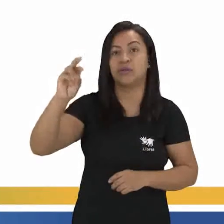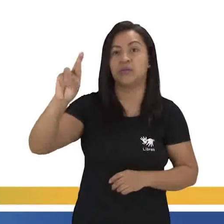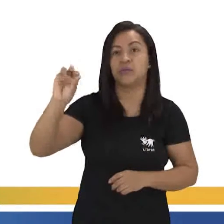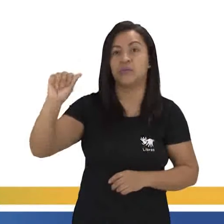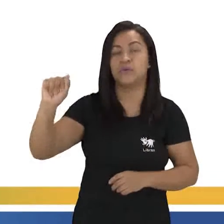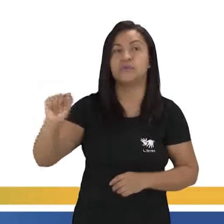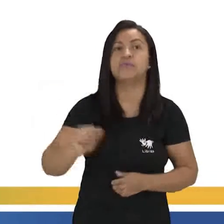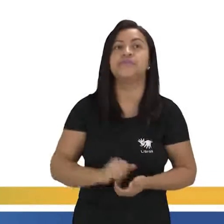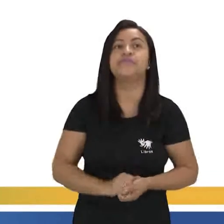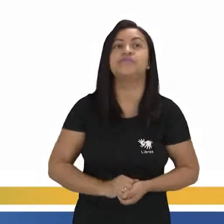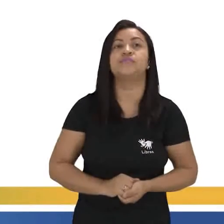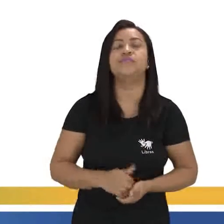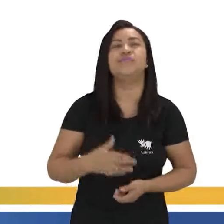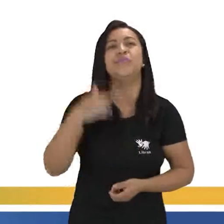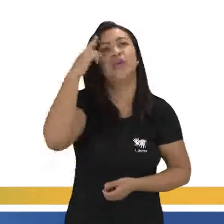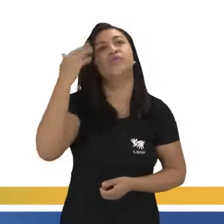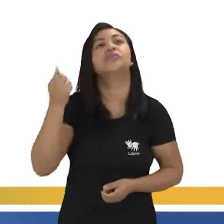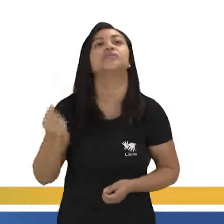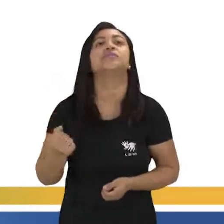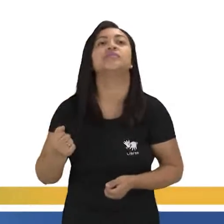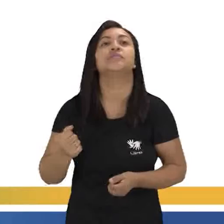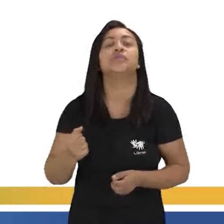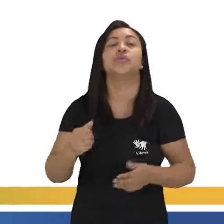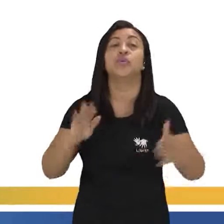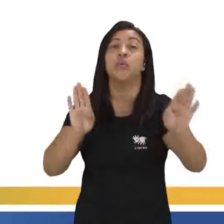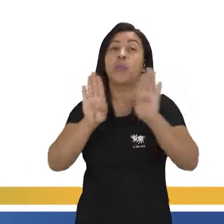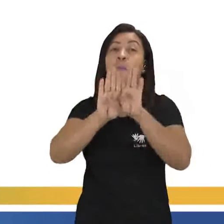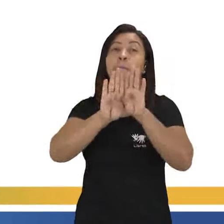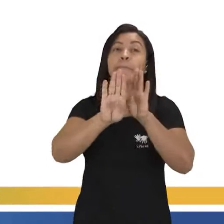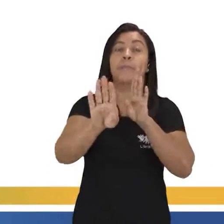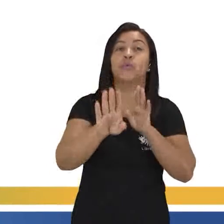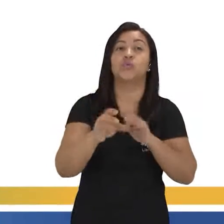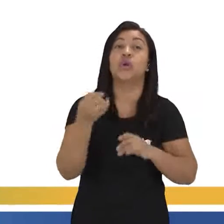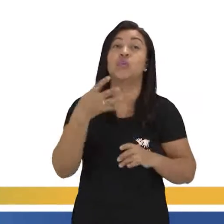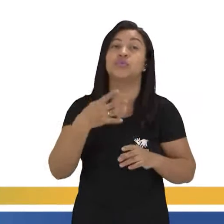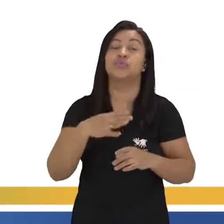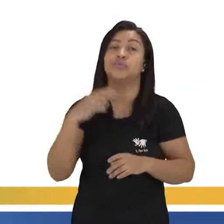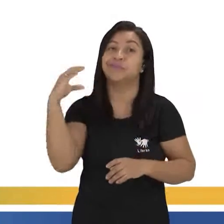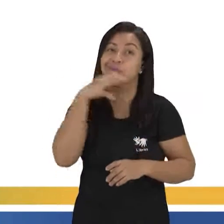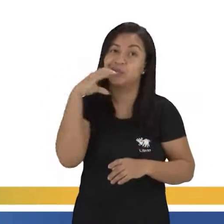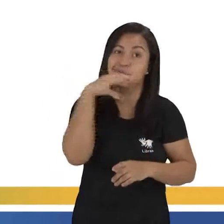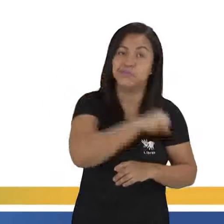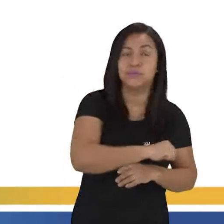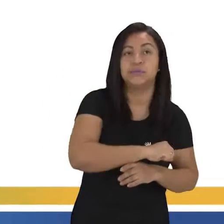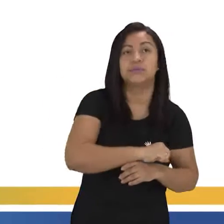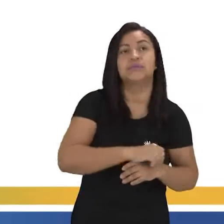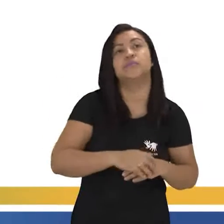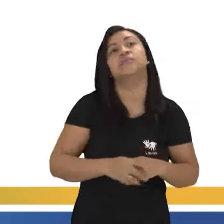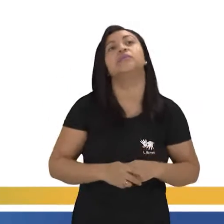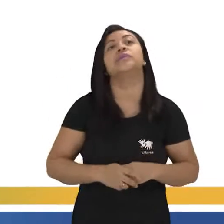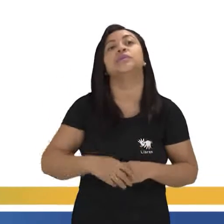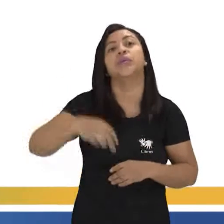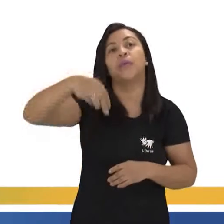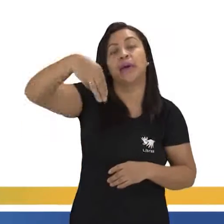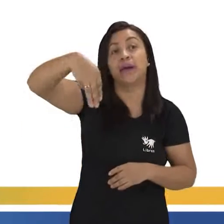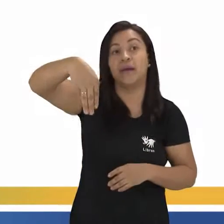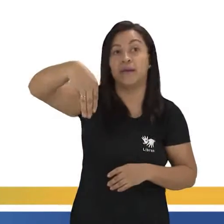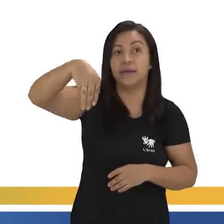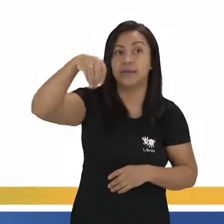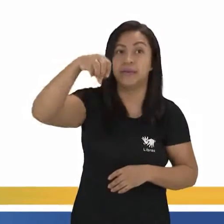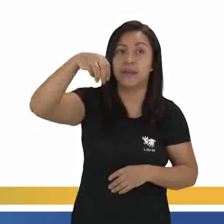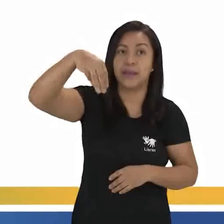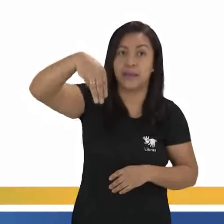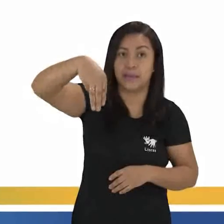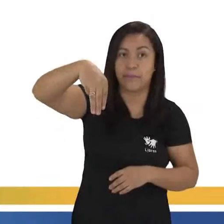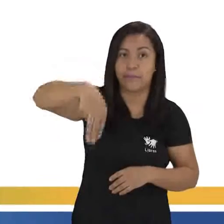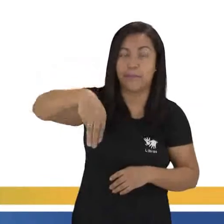verdade. A gente sabe que o impulso é igual à quantidade de movimento. Quantidade de movimento é o quê? É massa vezes a velocidade. Então, a massa, o problema já diz, que